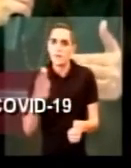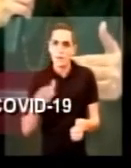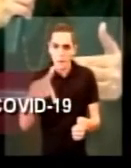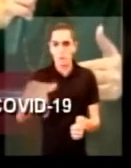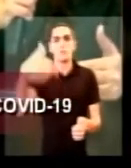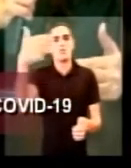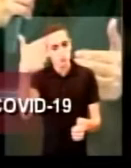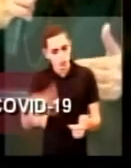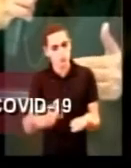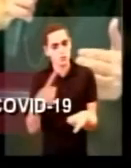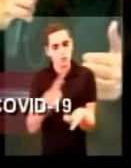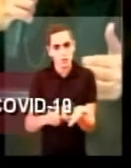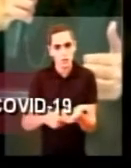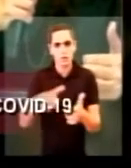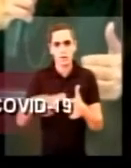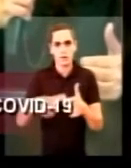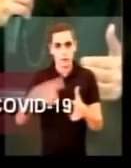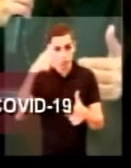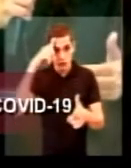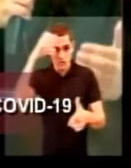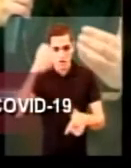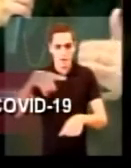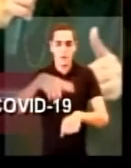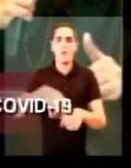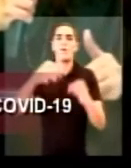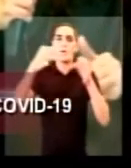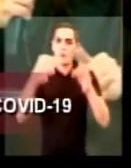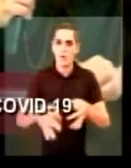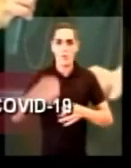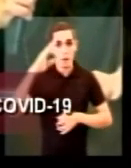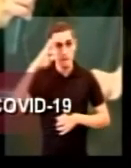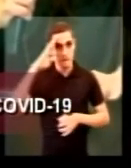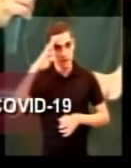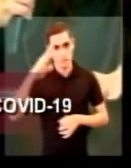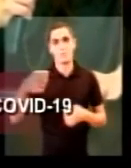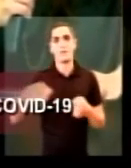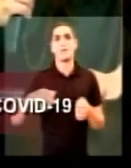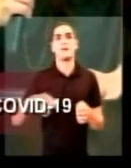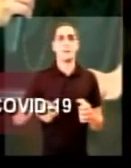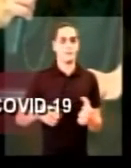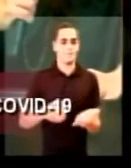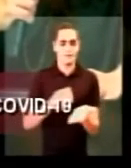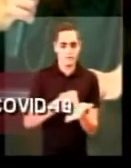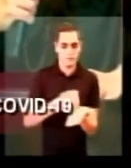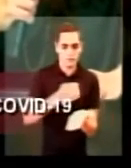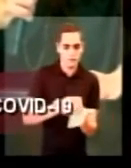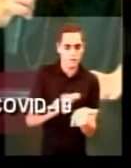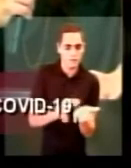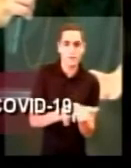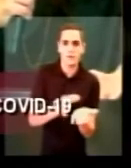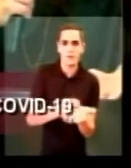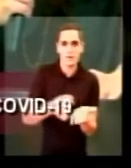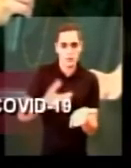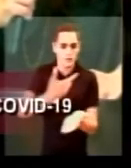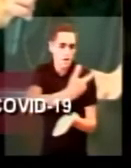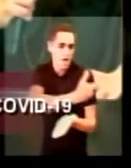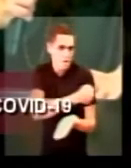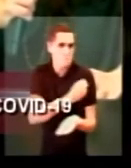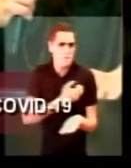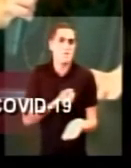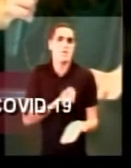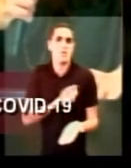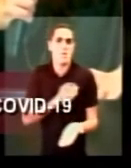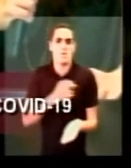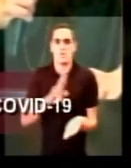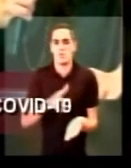foi utilizado, principalmente por conta desse outro eixo que é a farmacovigilância, né? É uma vacina que